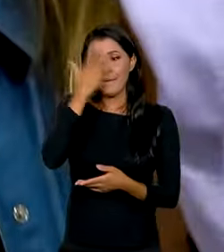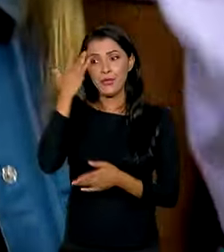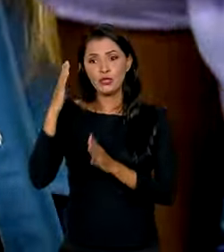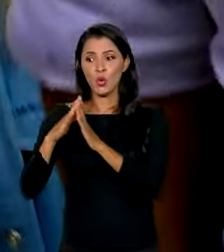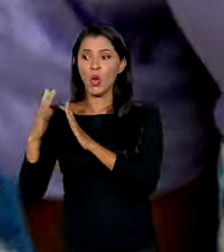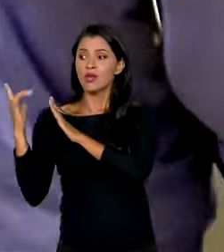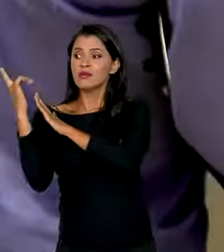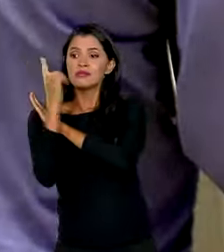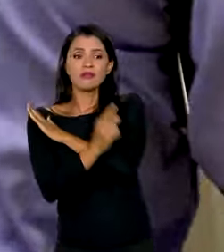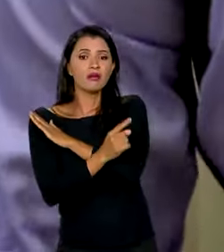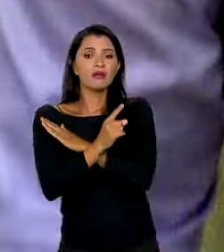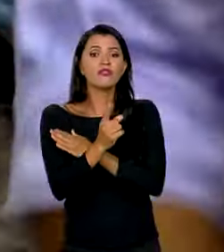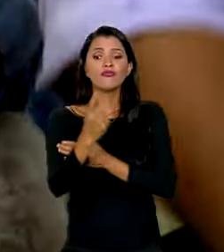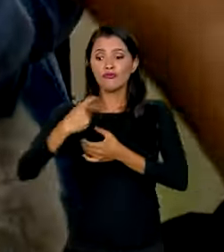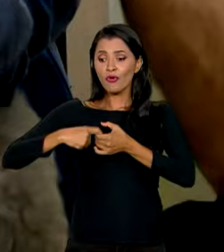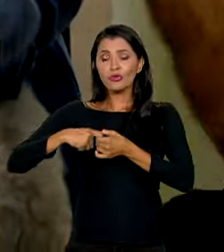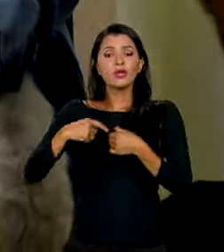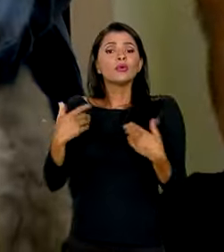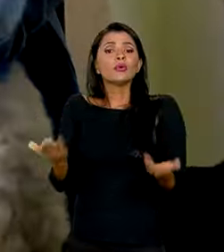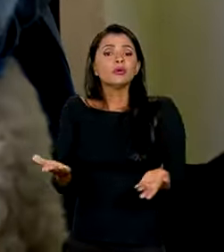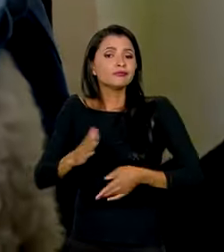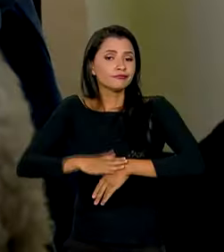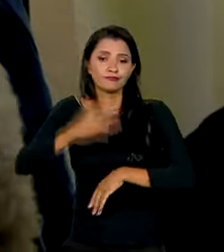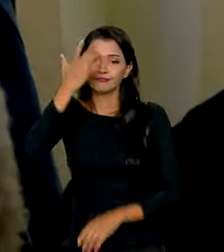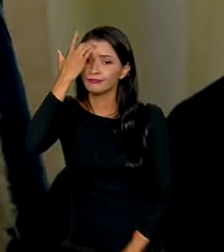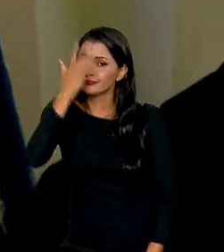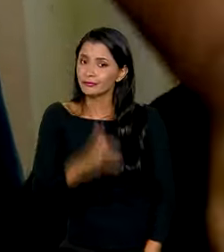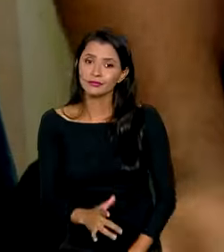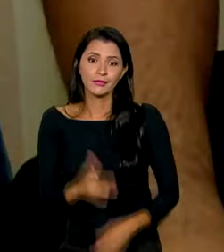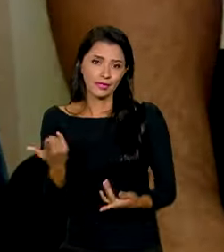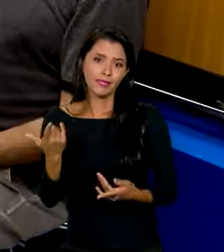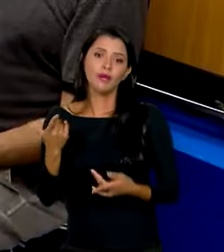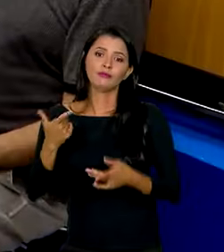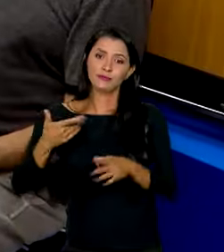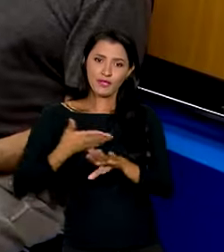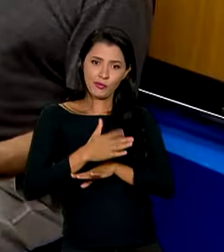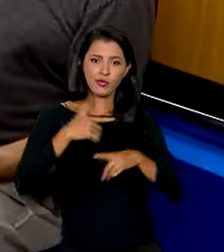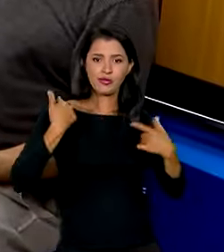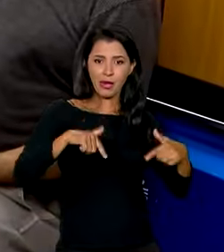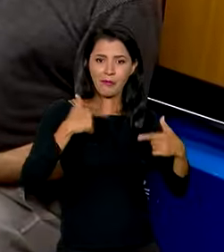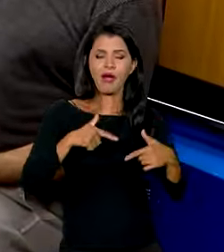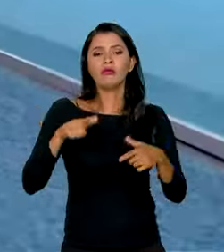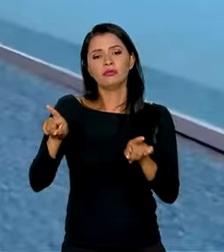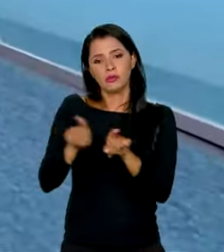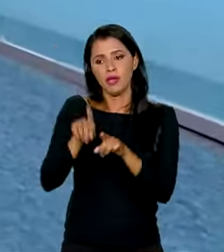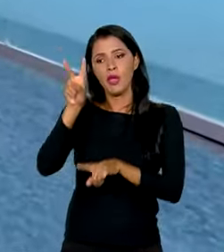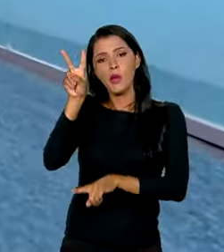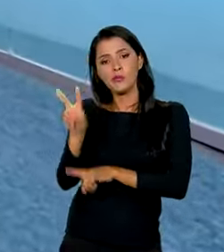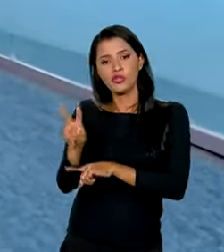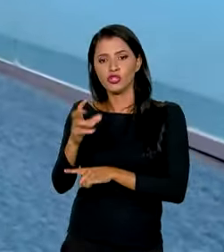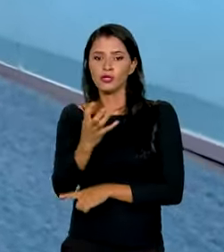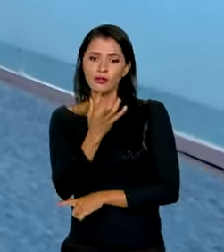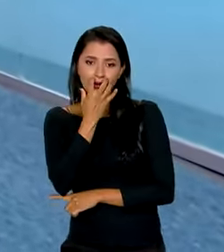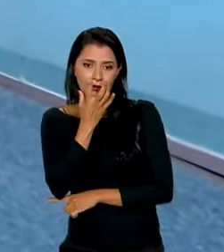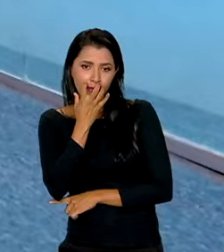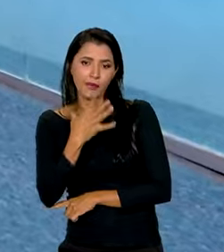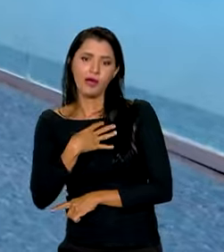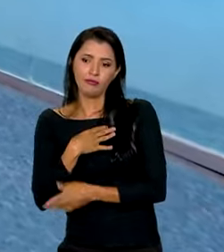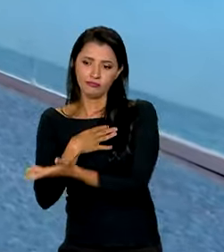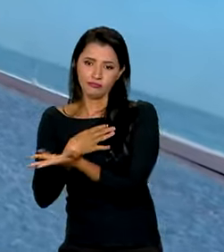casa nunca sabe quando e se volta. Então o jeito é levar para o trabalho e proteger também os animais de